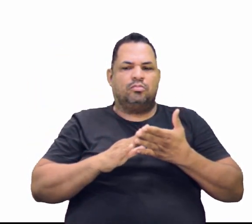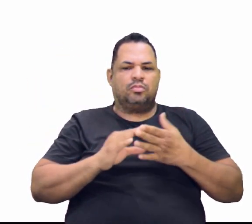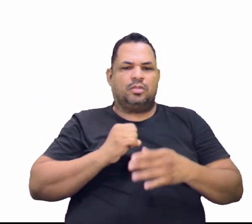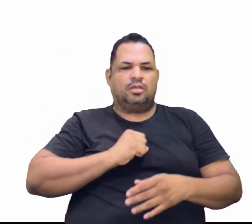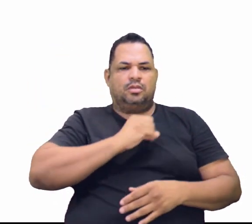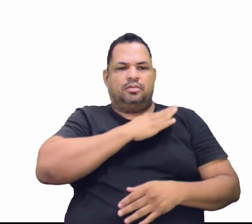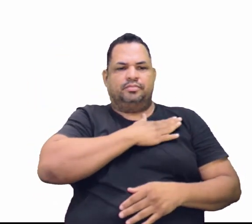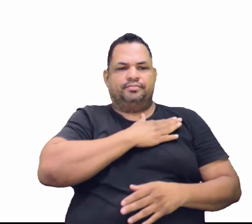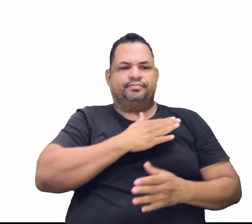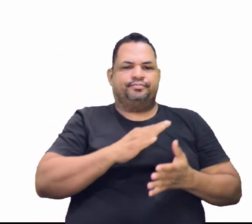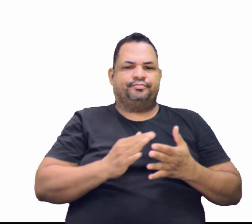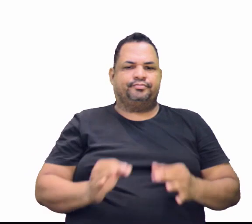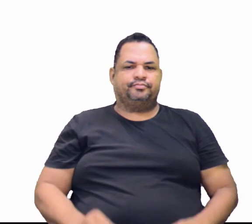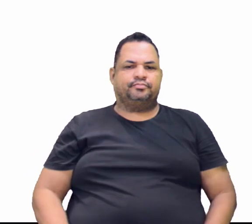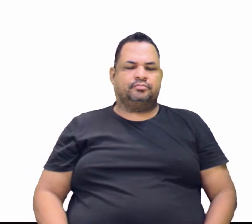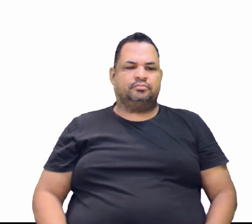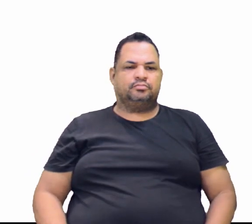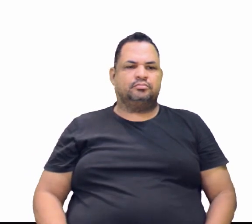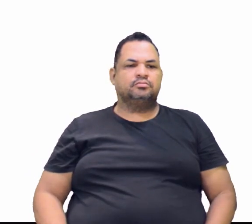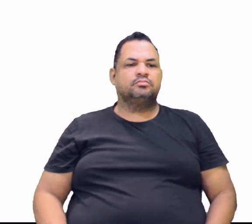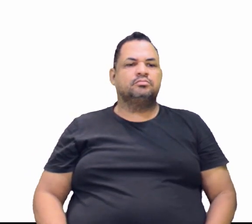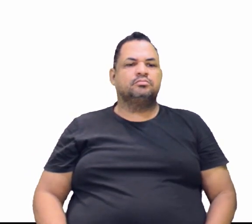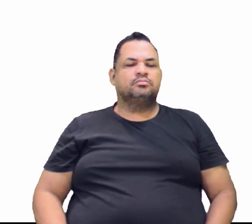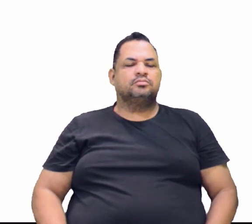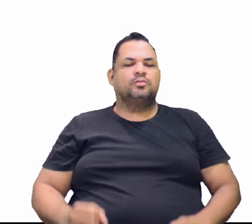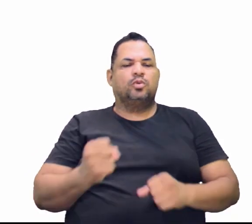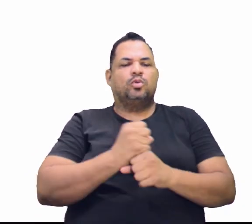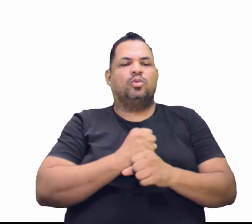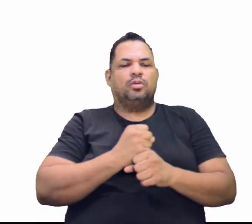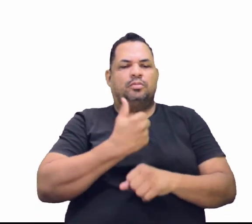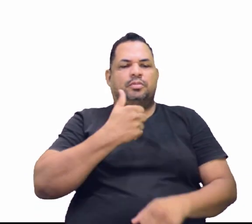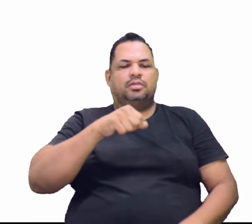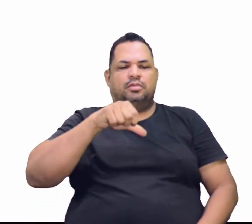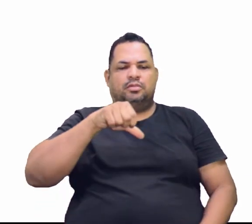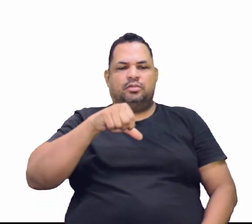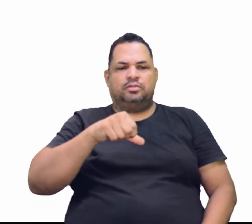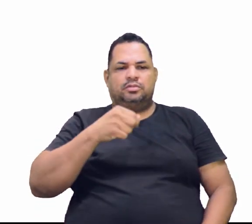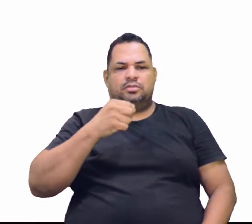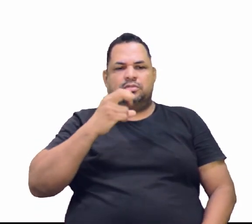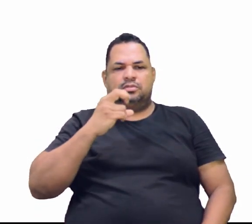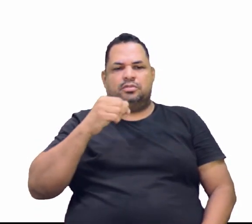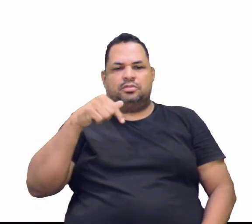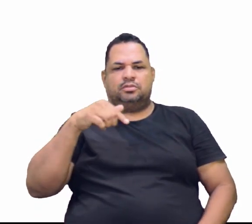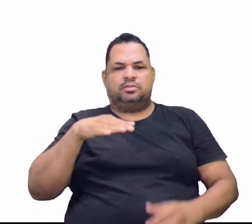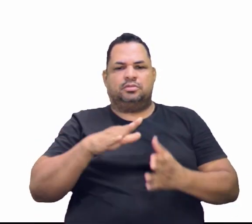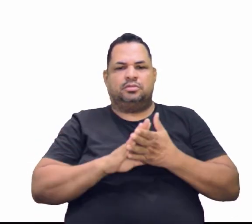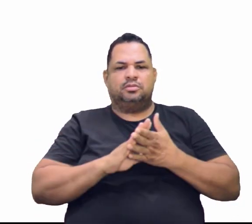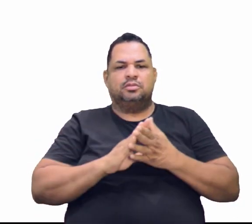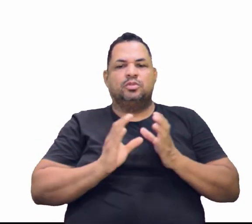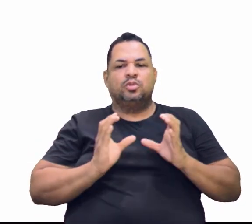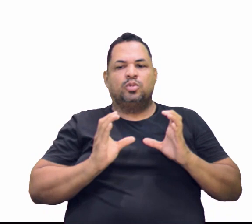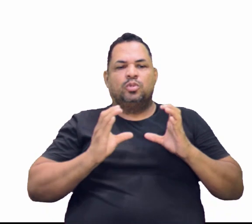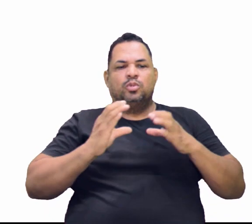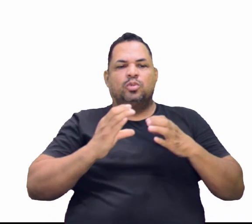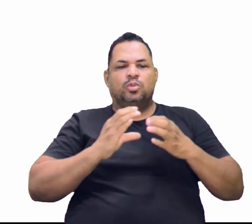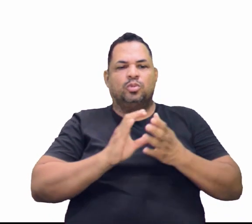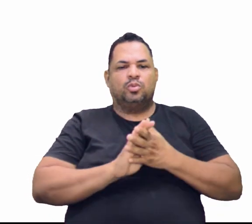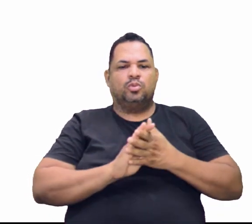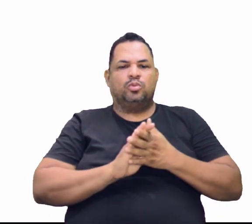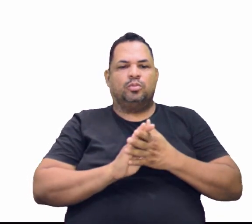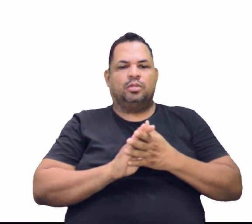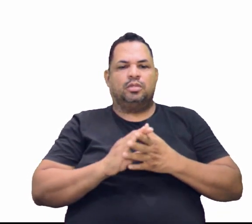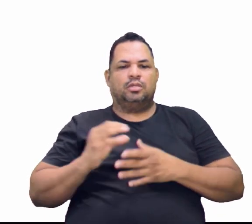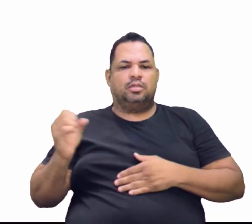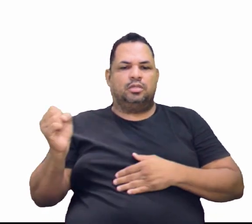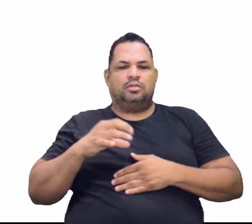etc, e etc, e etc. Em 57, o Explore Club de Nova York acaba indicando o nome